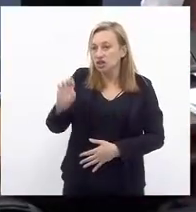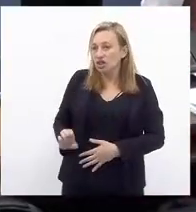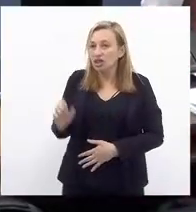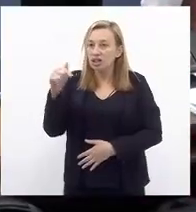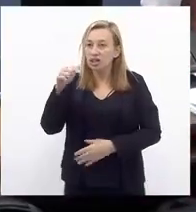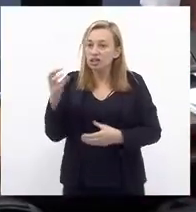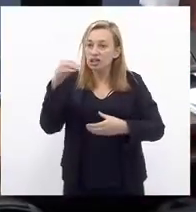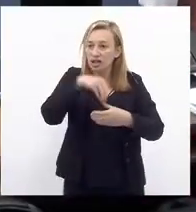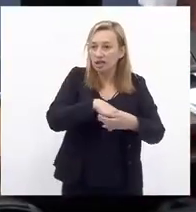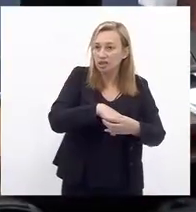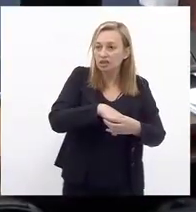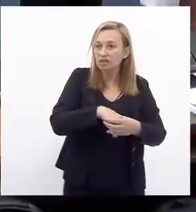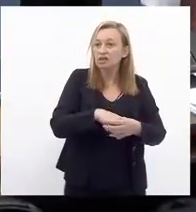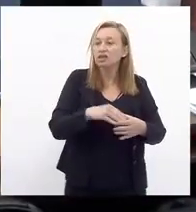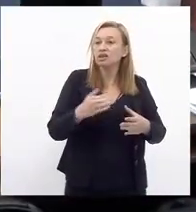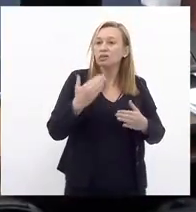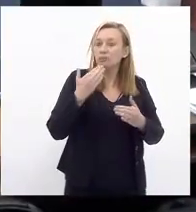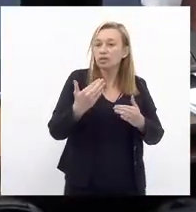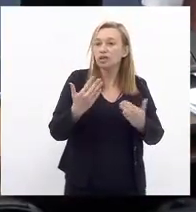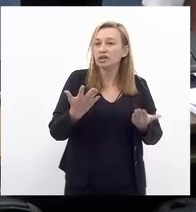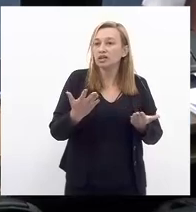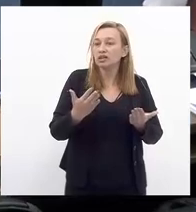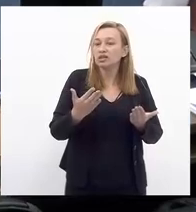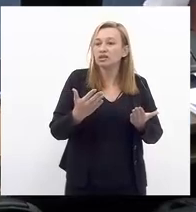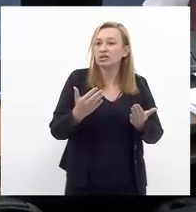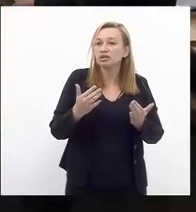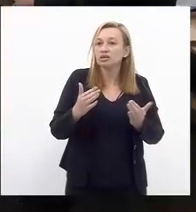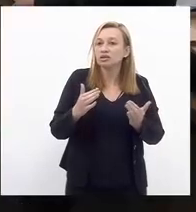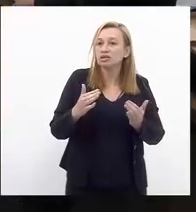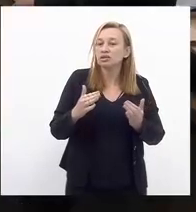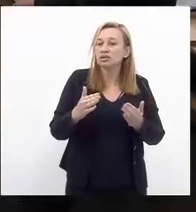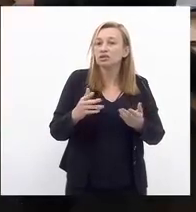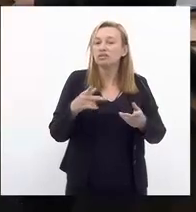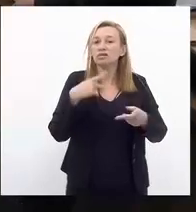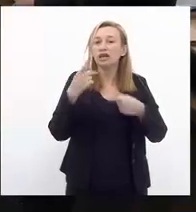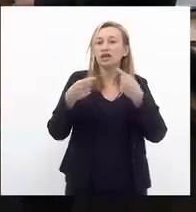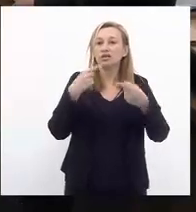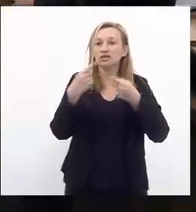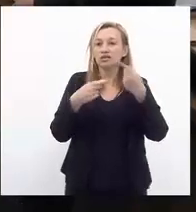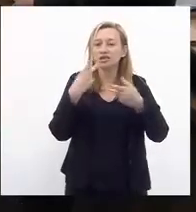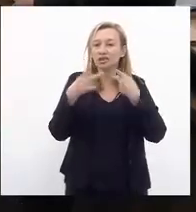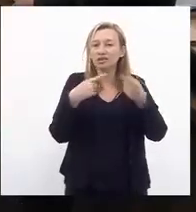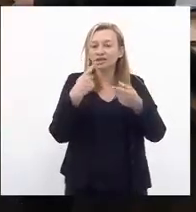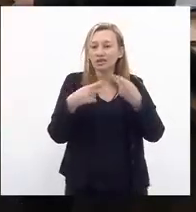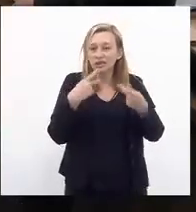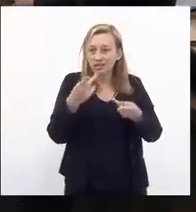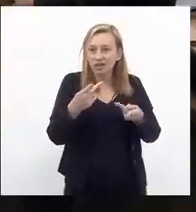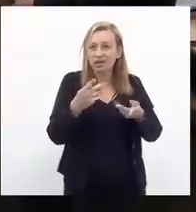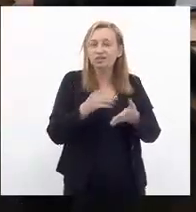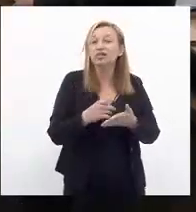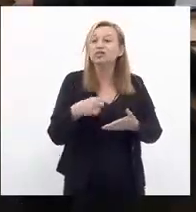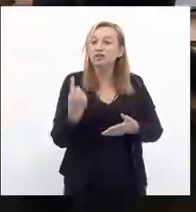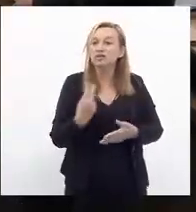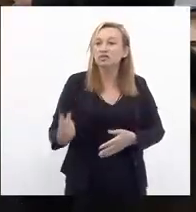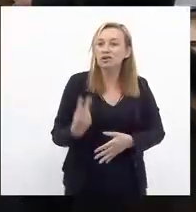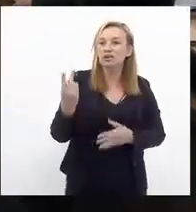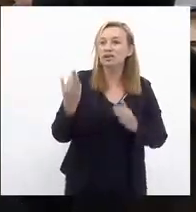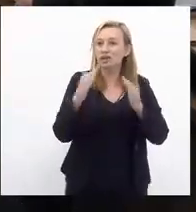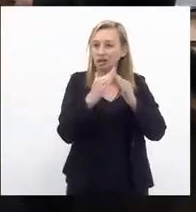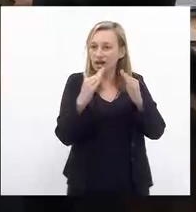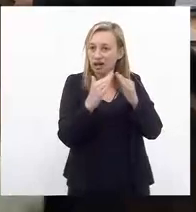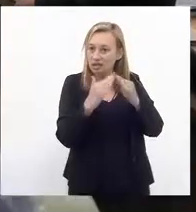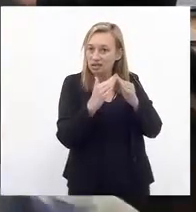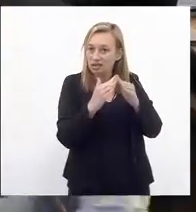em que pede a gente ressaltar os novos discos mas a gente aqui valoriza a